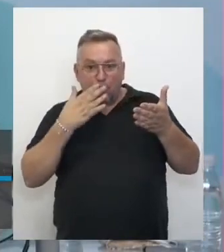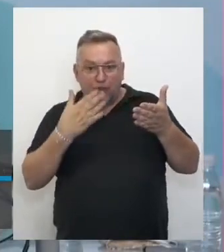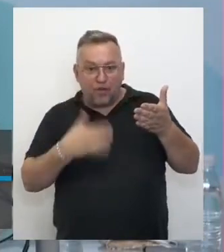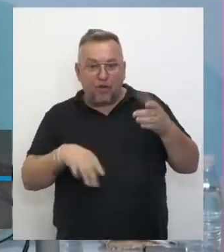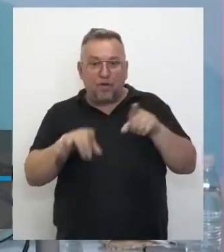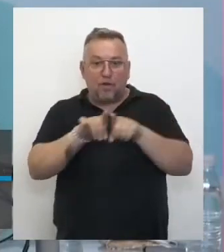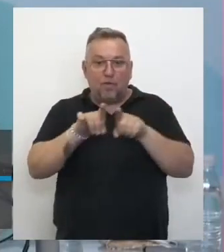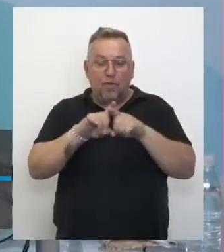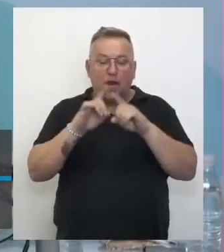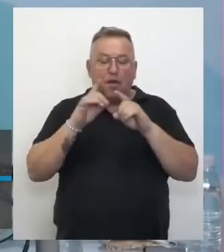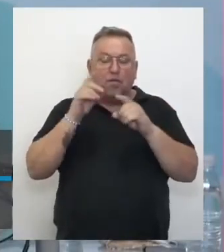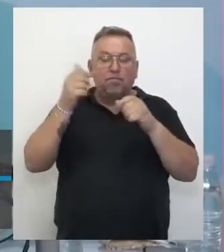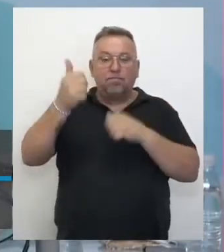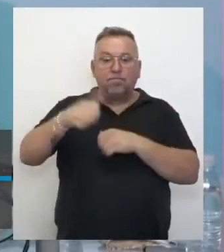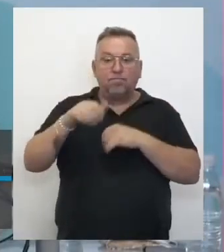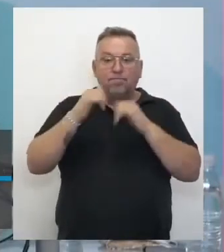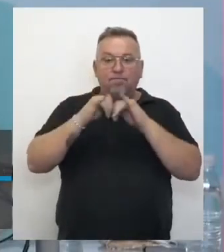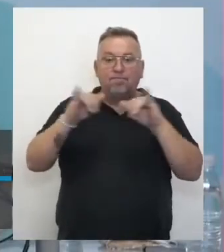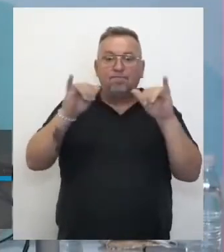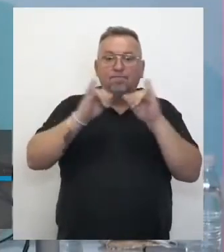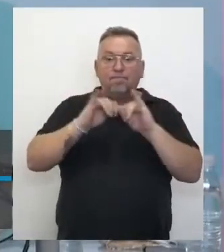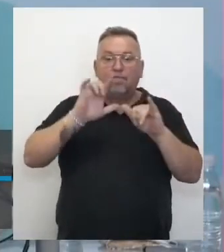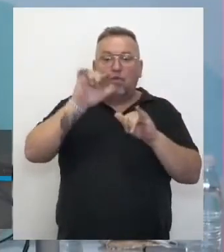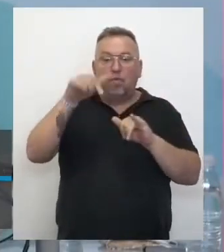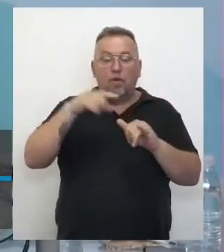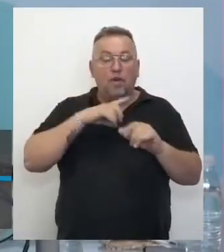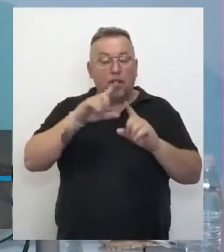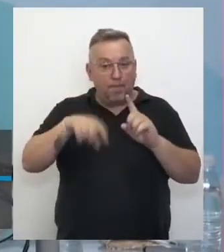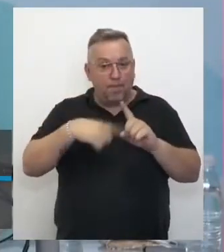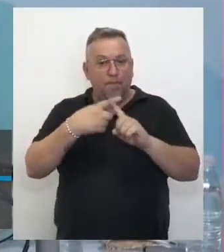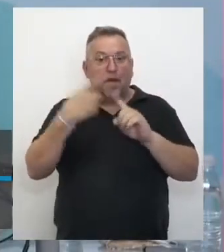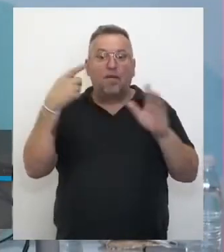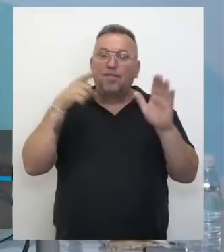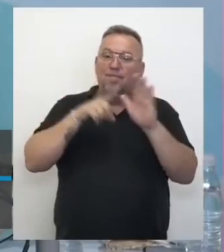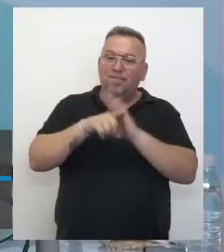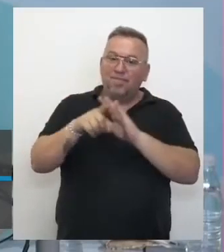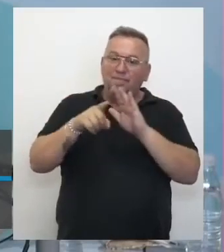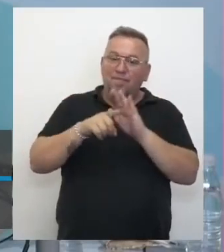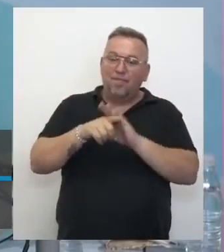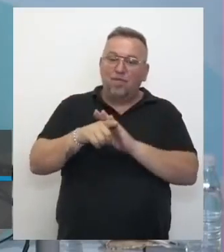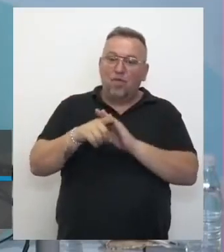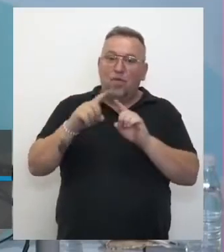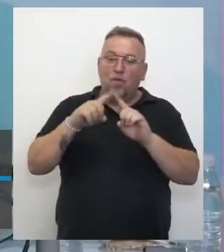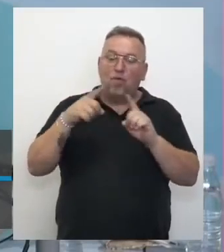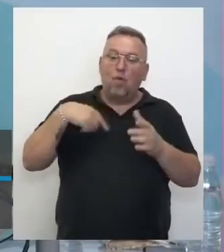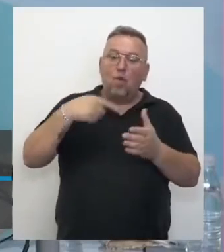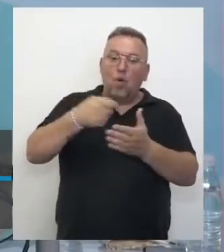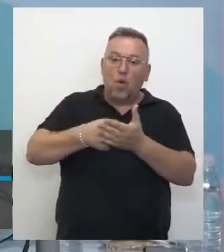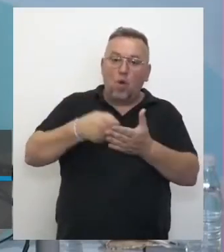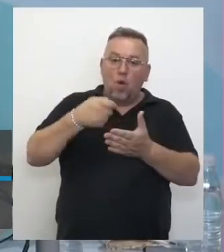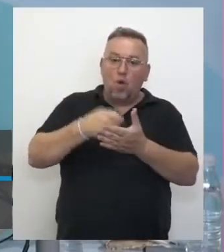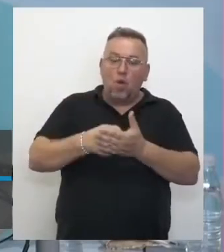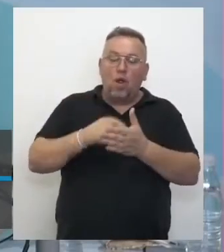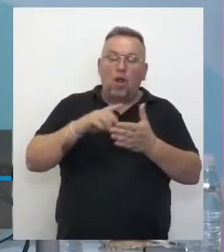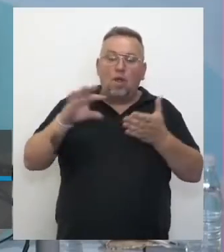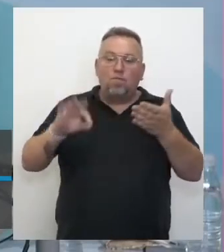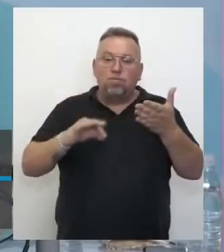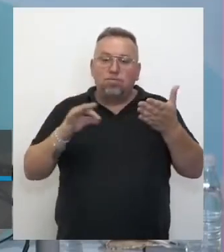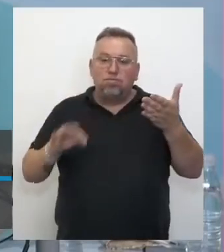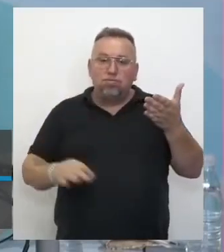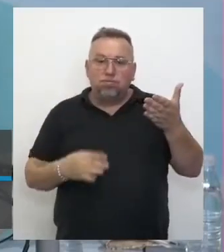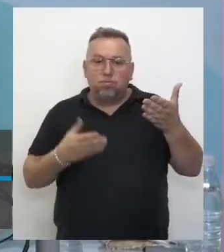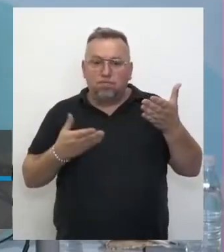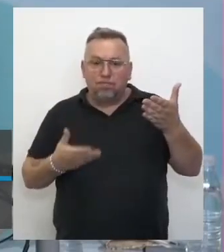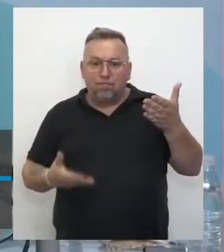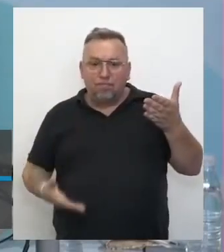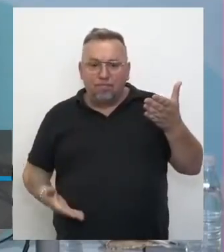essas manchetes e, na sequência tem mais perguntas sobre essa questão do reivindicar e abaixo-assinado. Por que tem essas perguntas